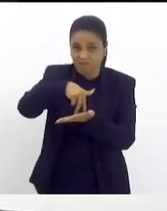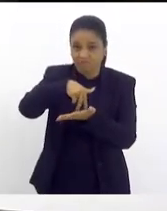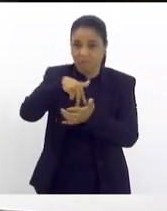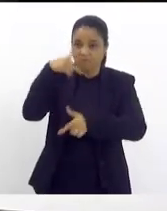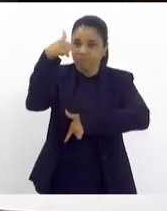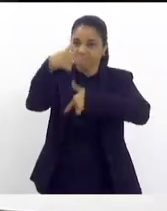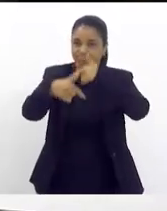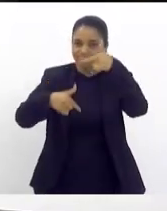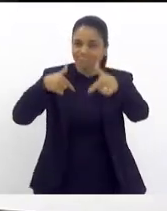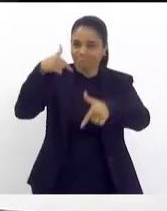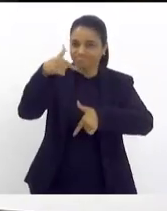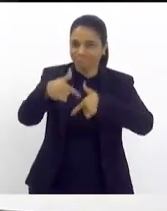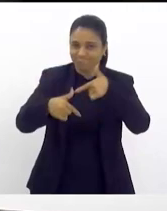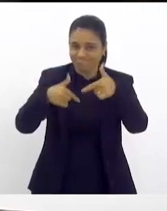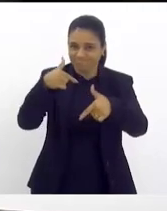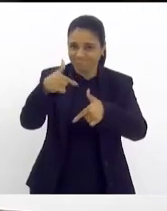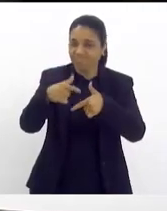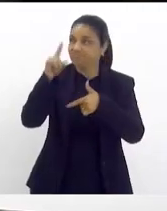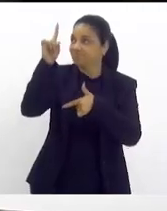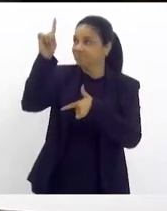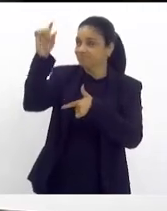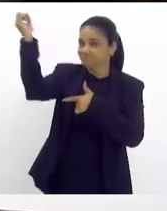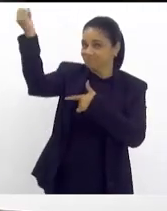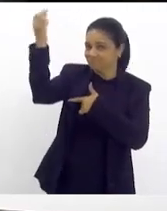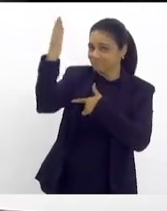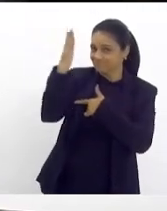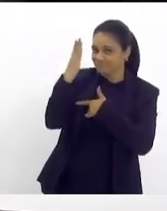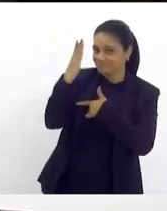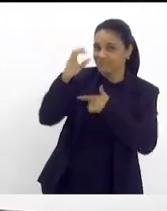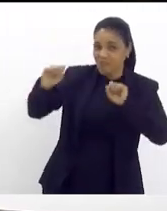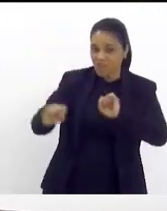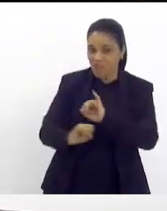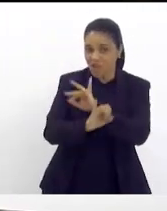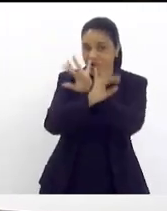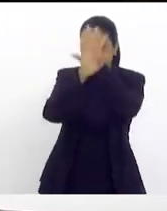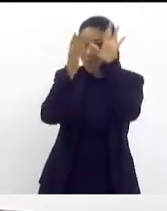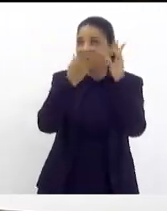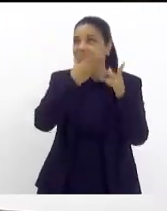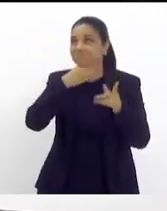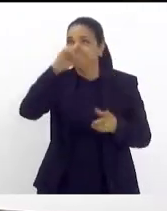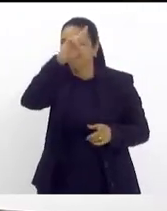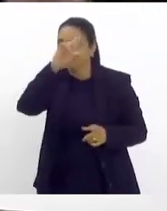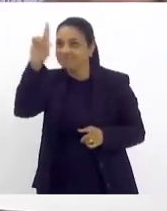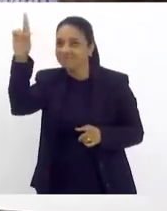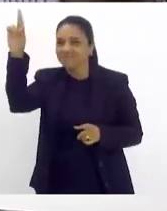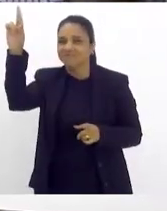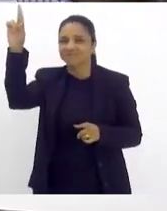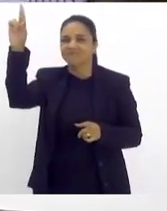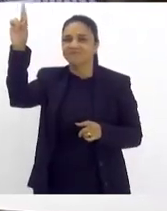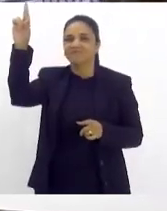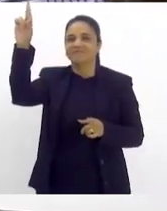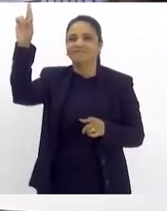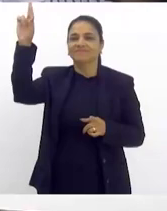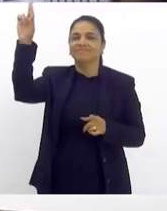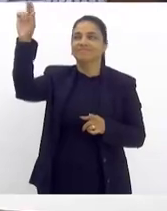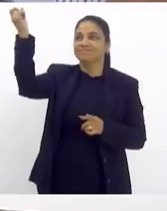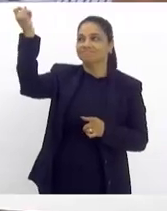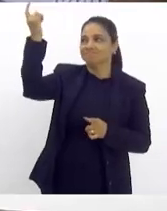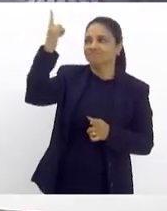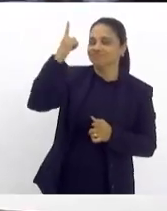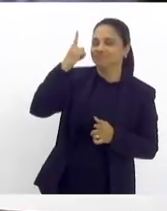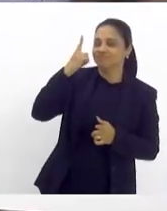resplandece, porque vem a tua luz, e a glória do Senhor vai nascendo sobre